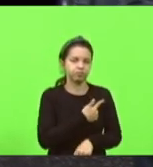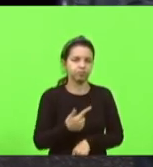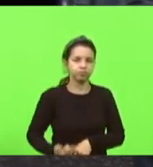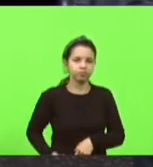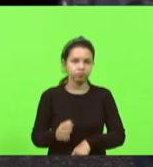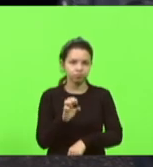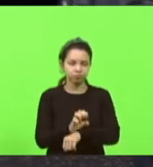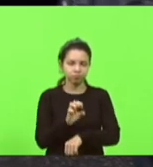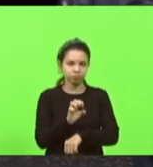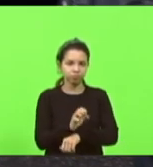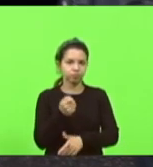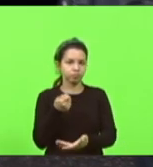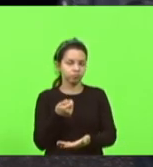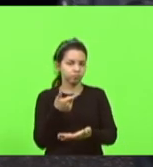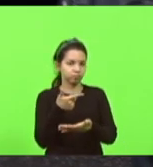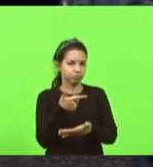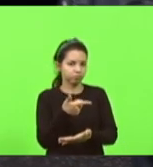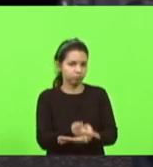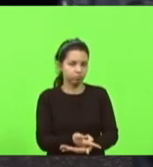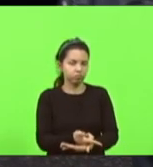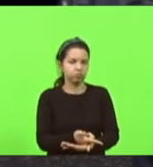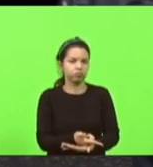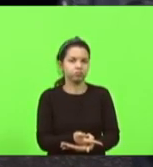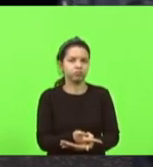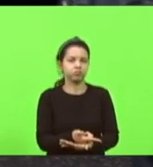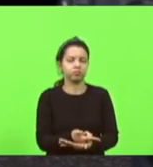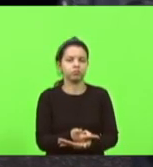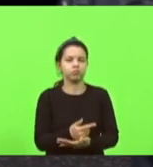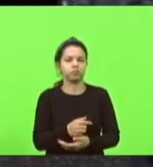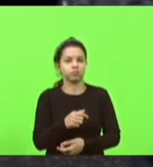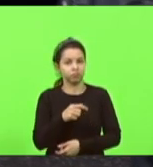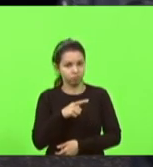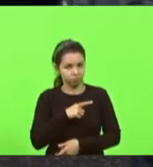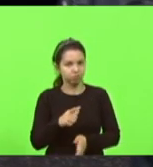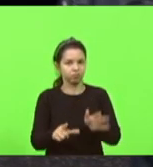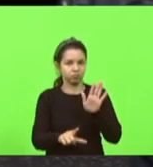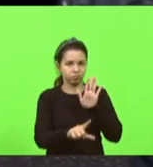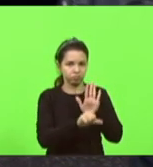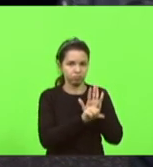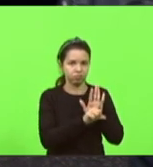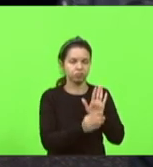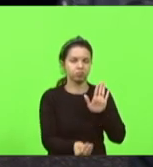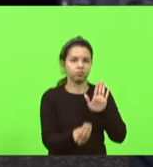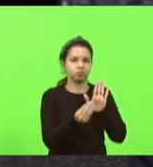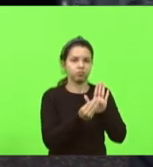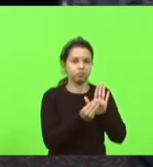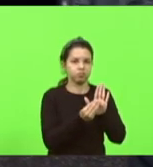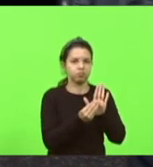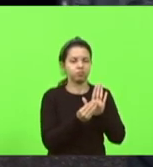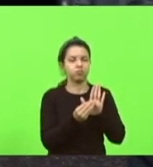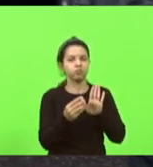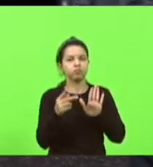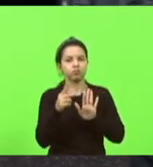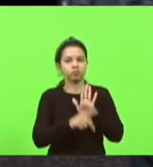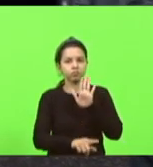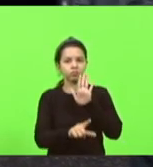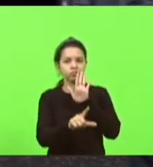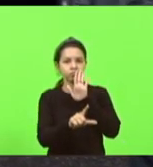Essa pensão, senhor presidente, senhores deputados, ela está regulamentada por lei. O que, que pretende o projeto de lei?